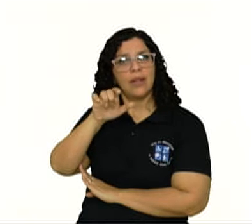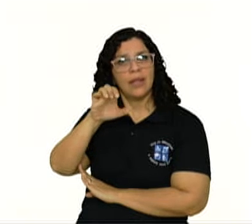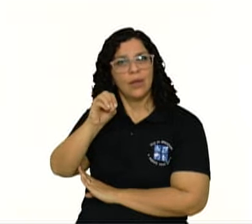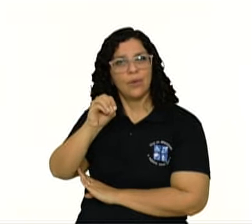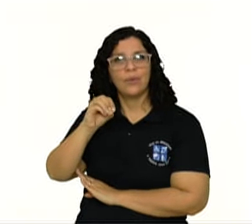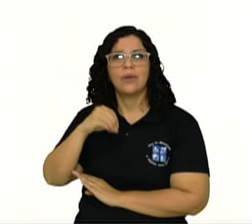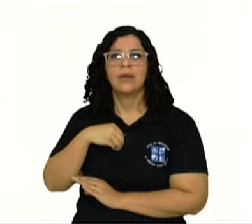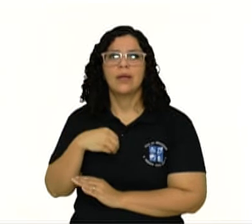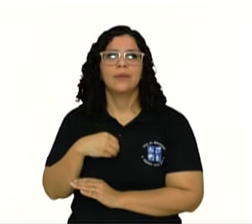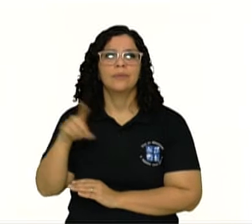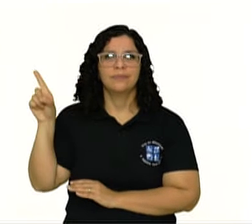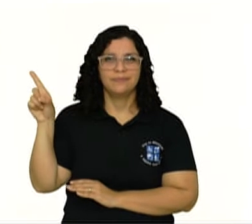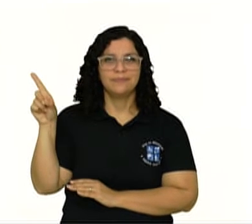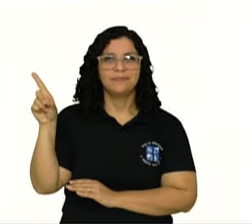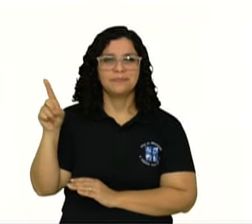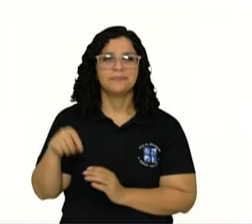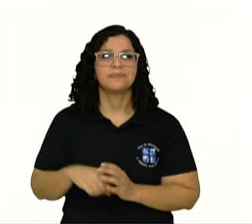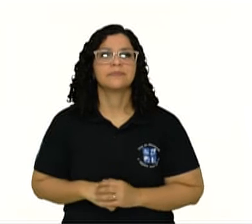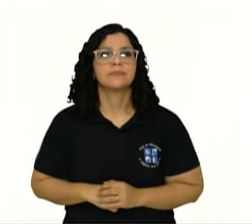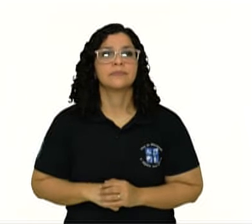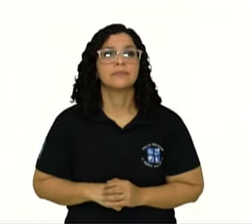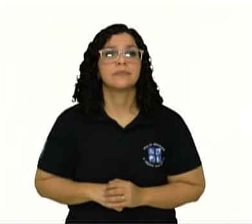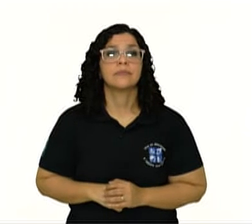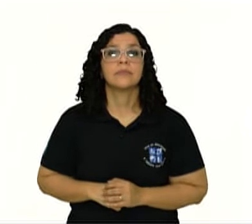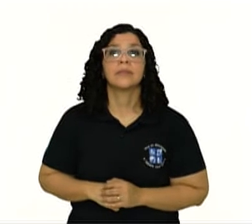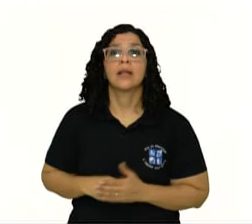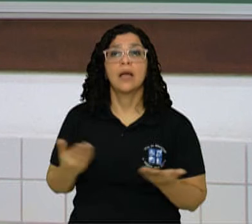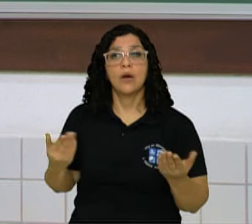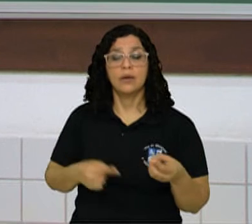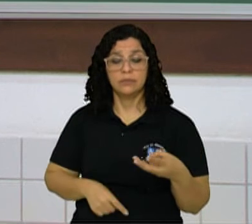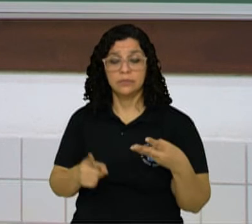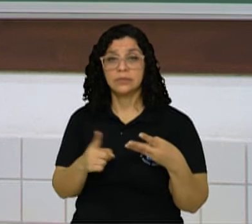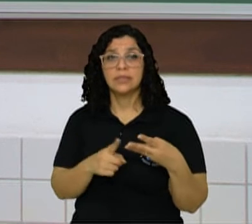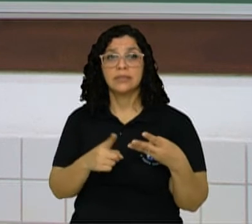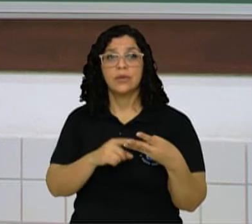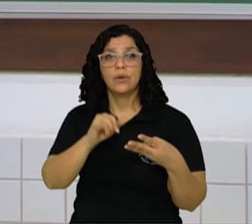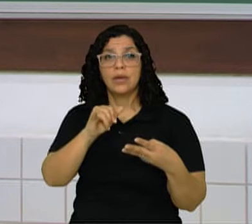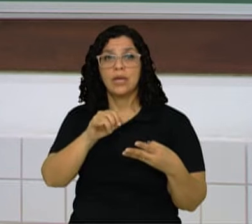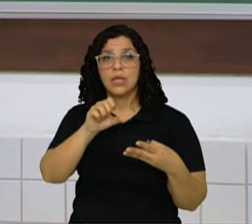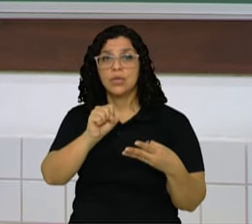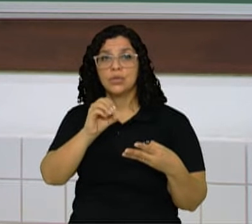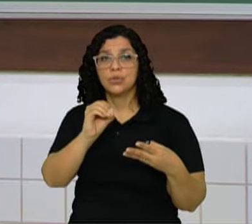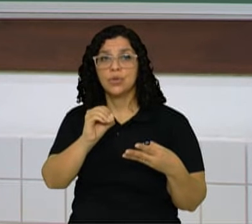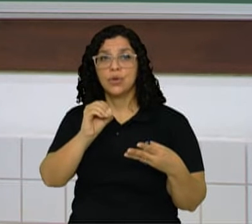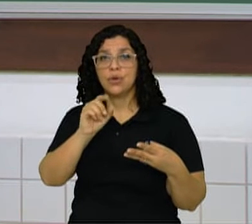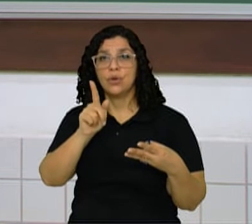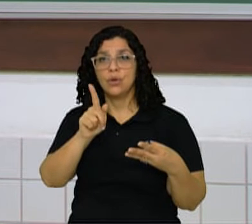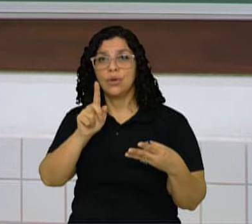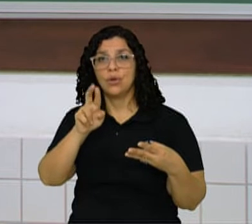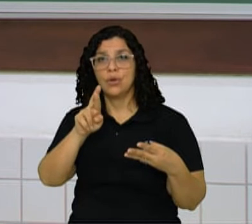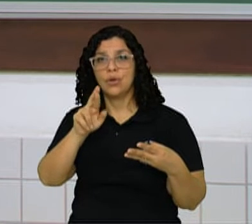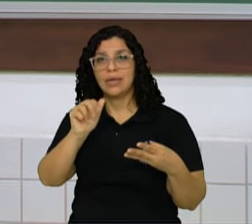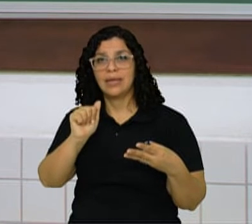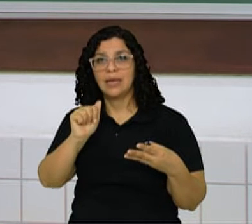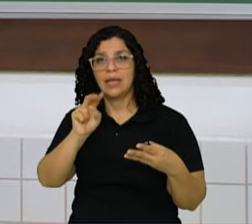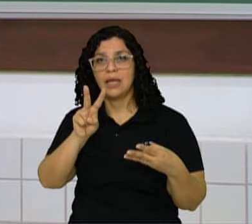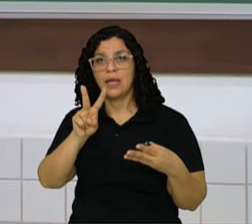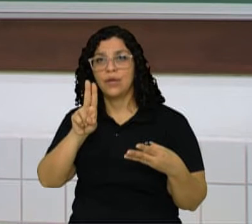nome, linoleogravura. Temos também a isogravura, que seria o quê? É utilizada